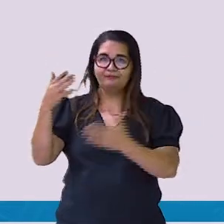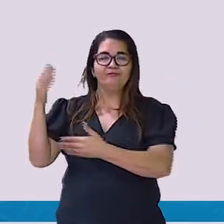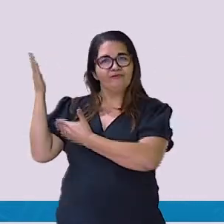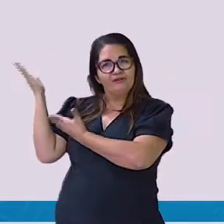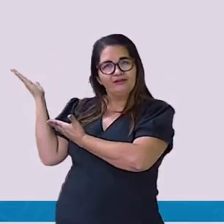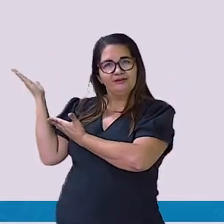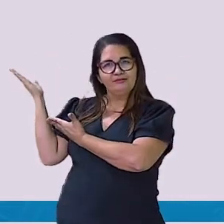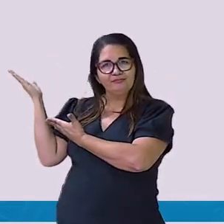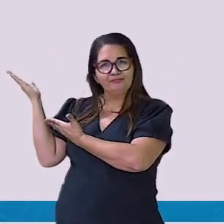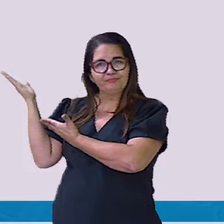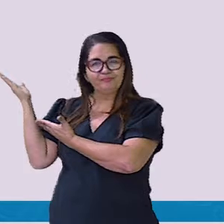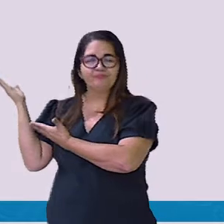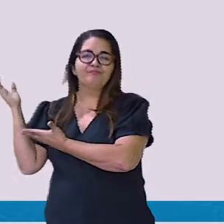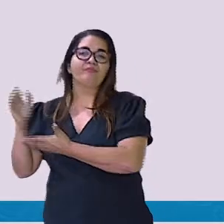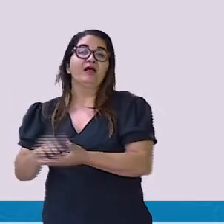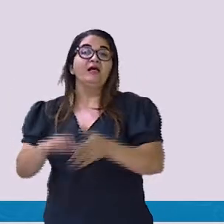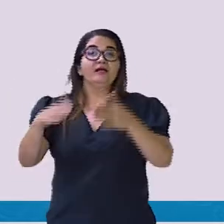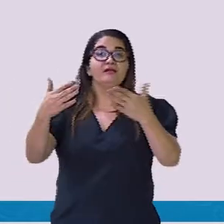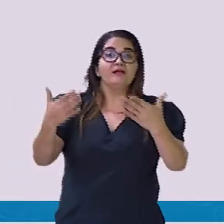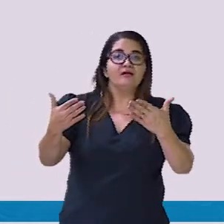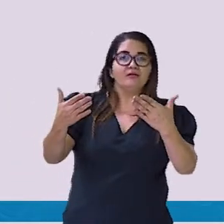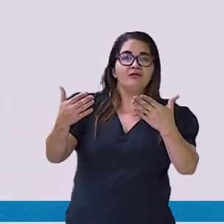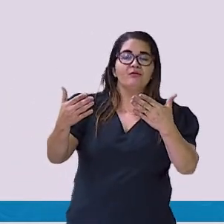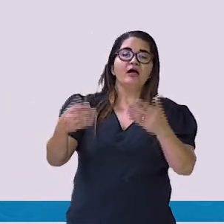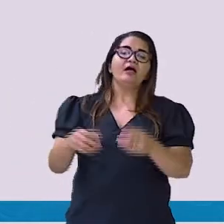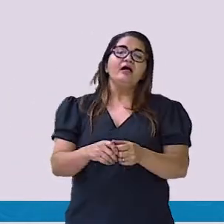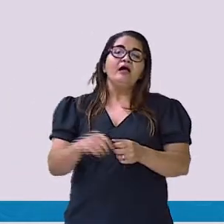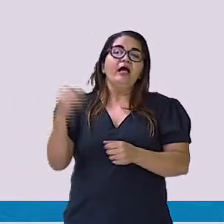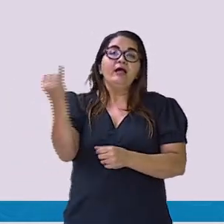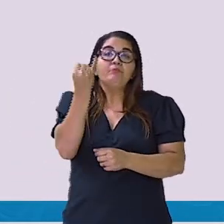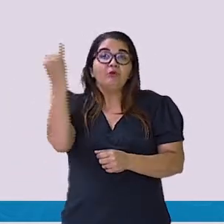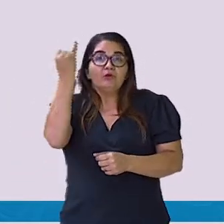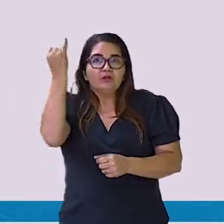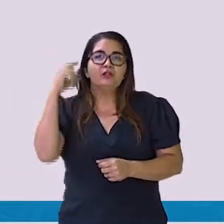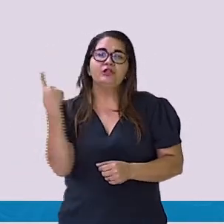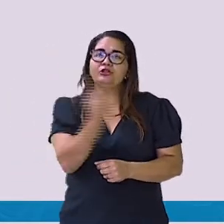também. E é importante a gente conhecer isso.